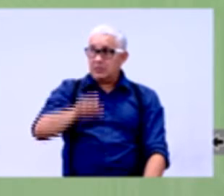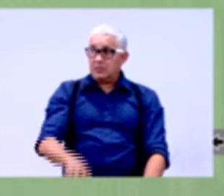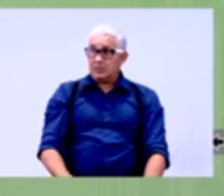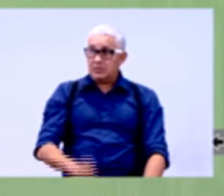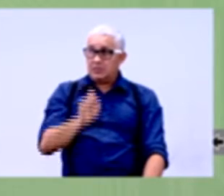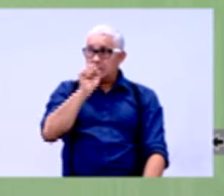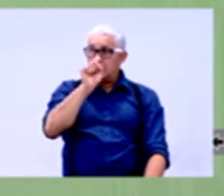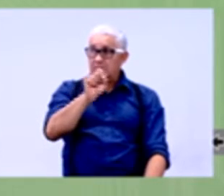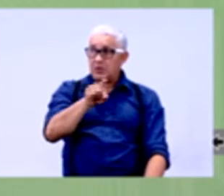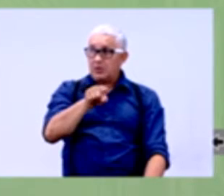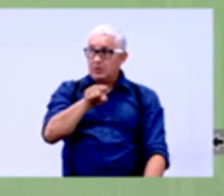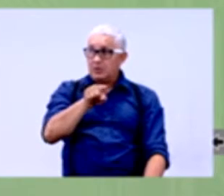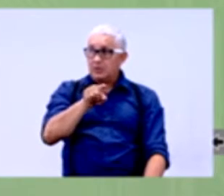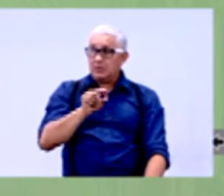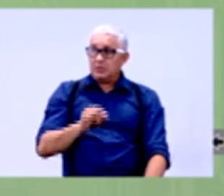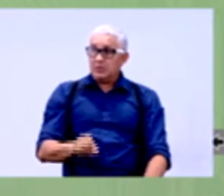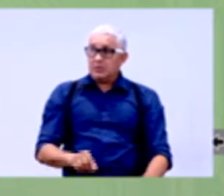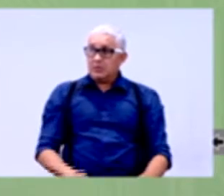ponto.